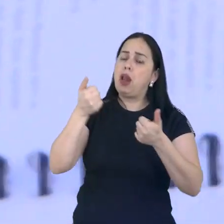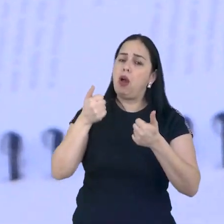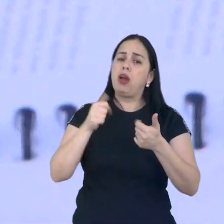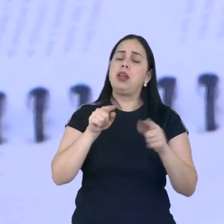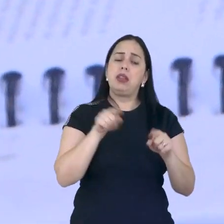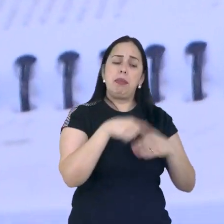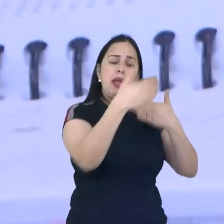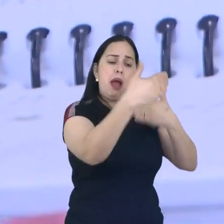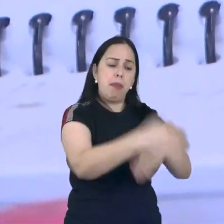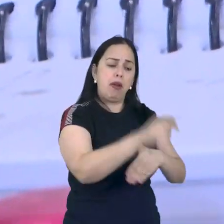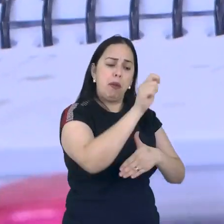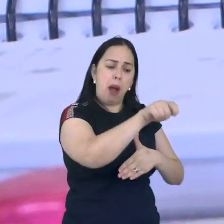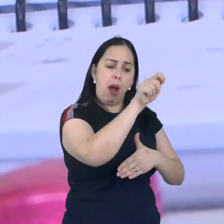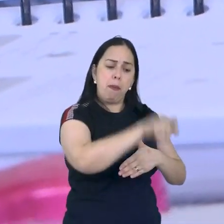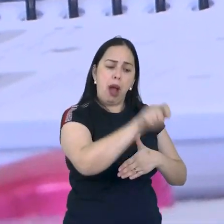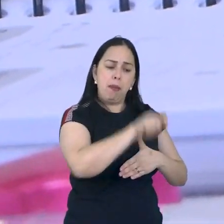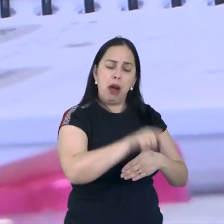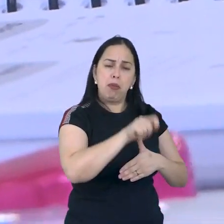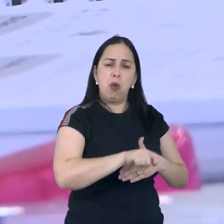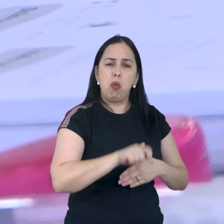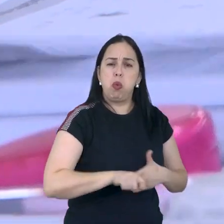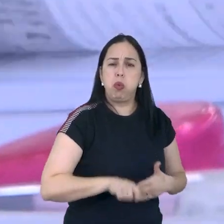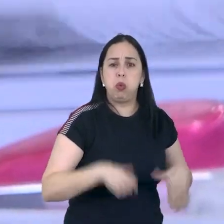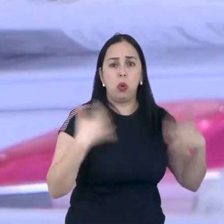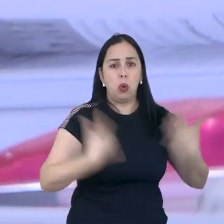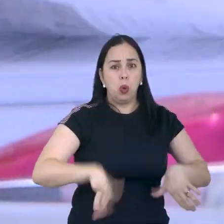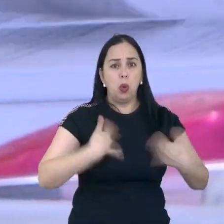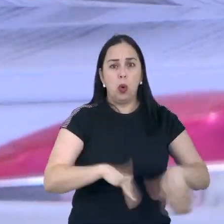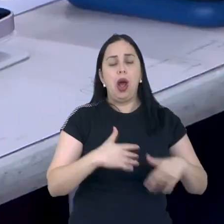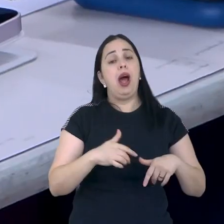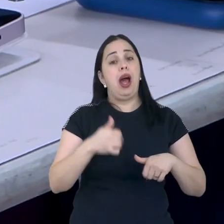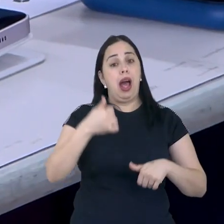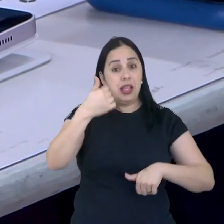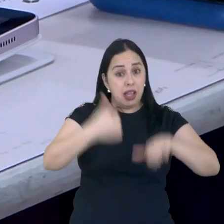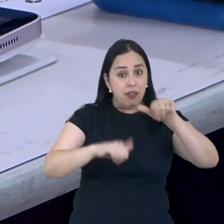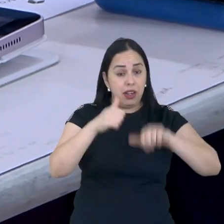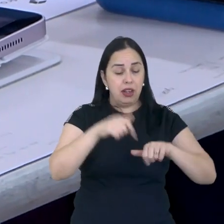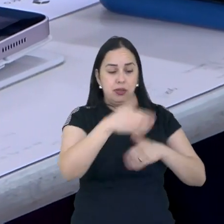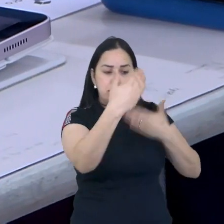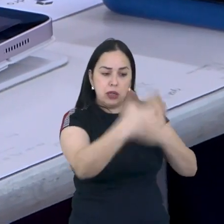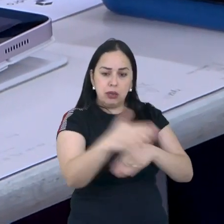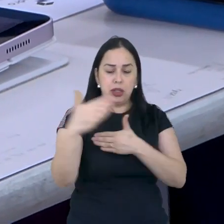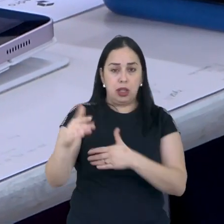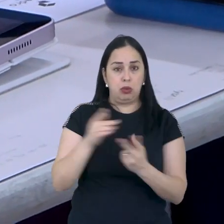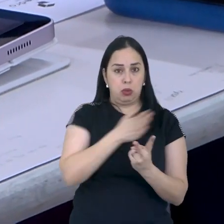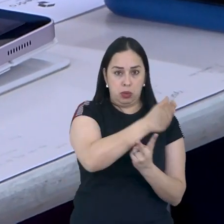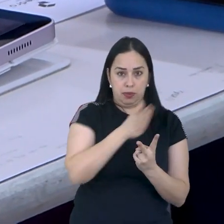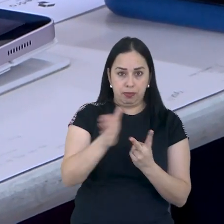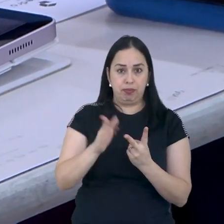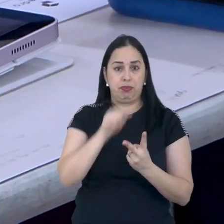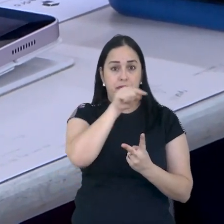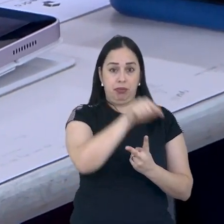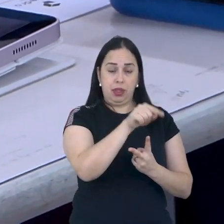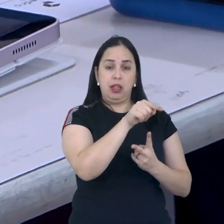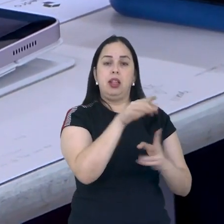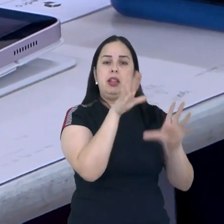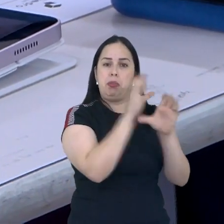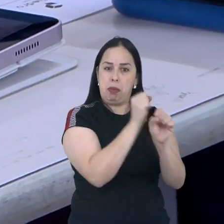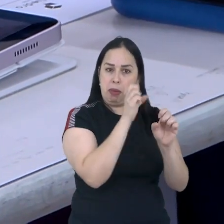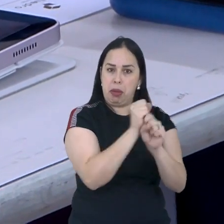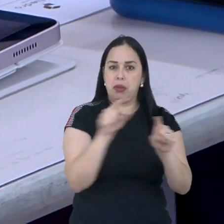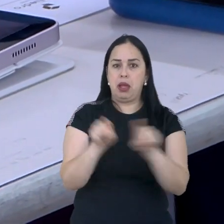e saber como aproveitar o tempo de prova, já que o conteúdo é extenso. As avaliações abrangem 2 áreas do